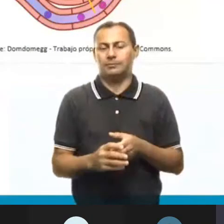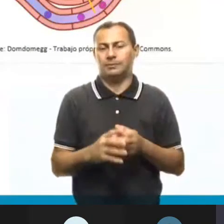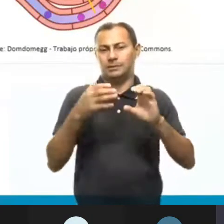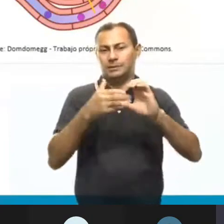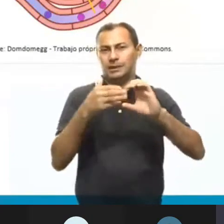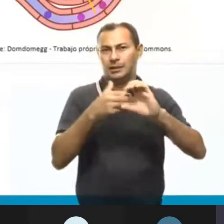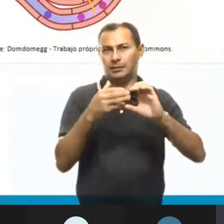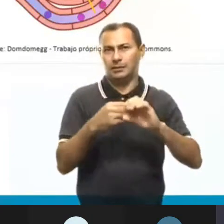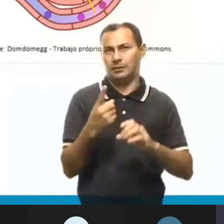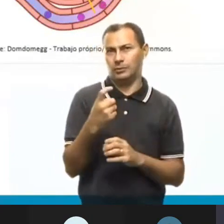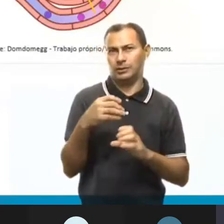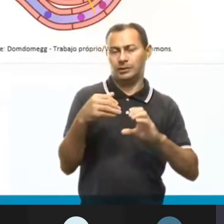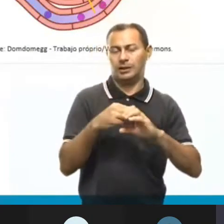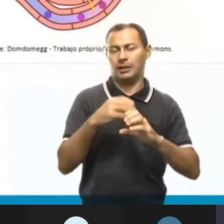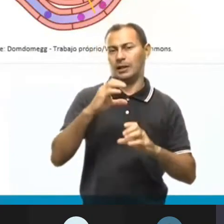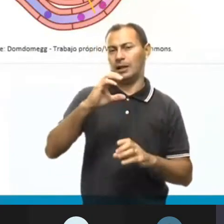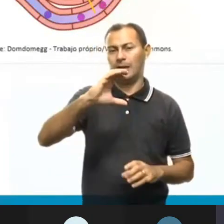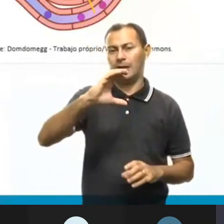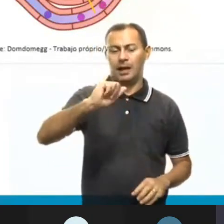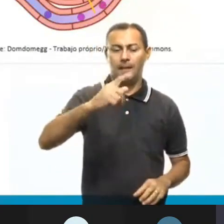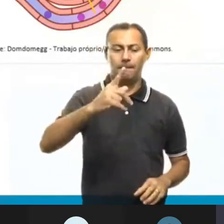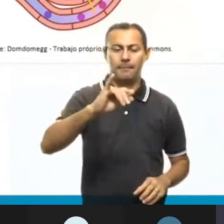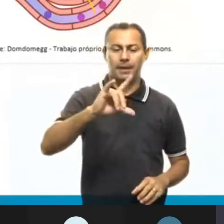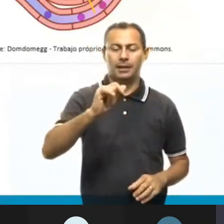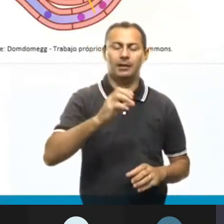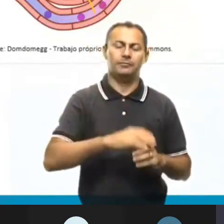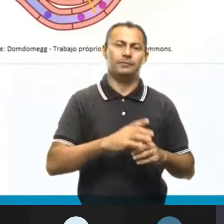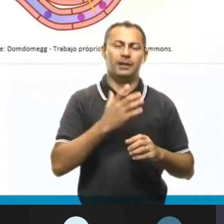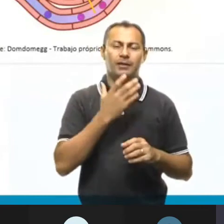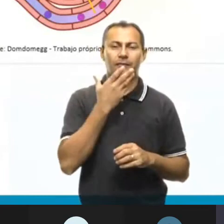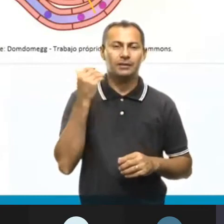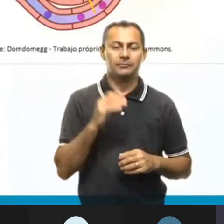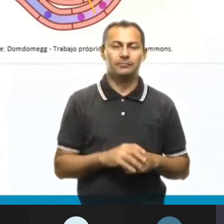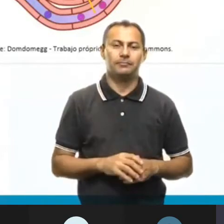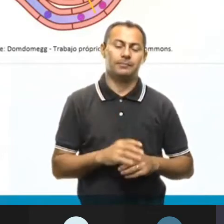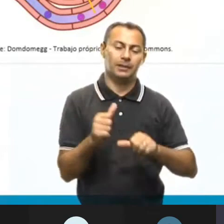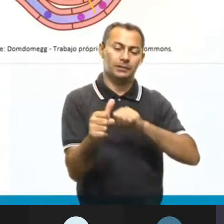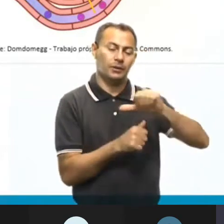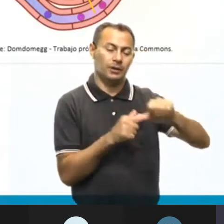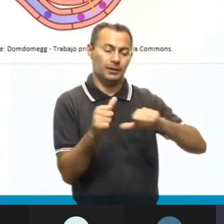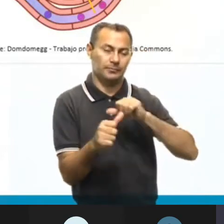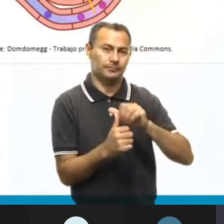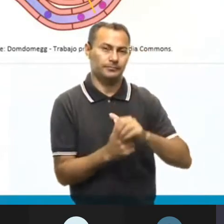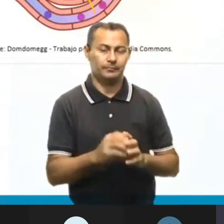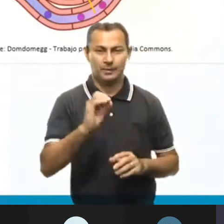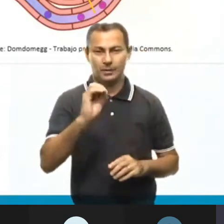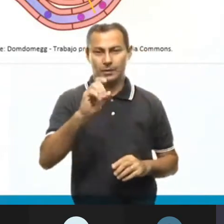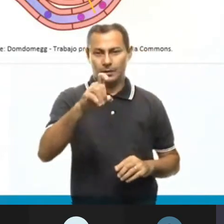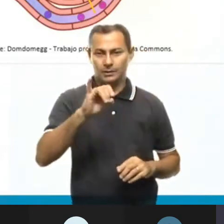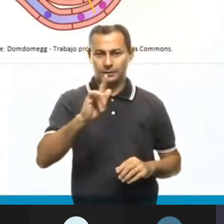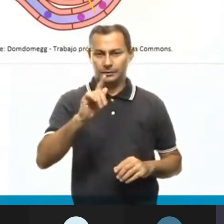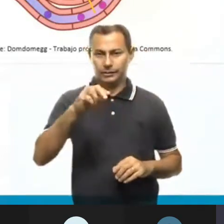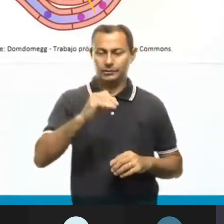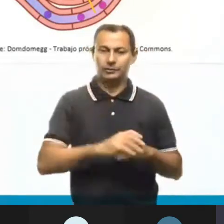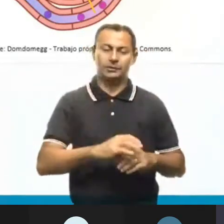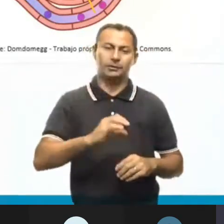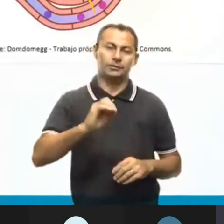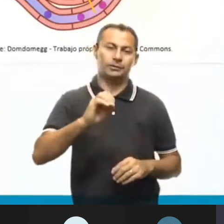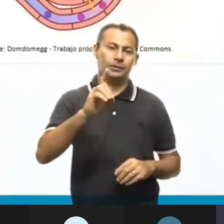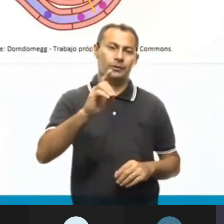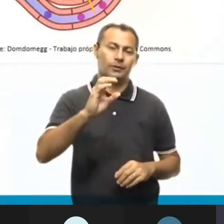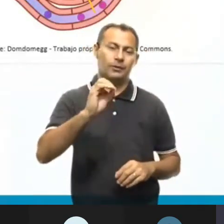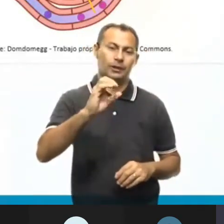capilar tem uma única camada de célula. E isso é importante porque vai facilitar o quê? As trocas, né? Oxigênio, dióxido de carbono